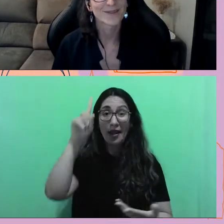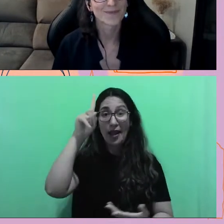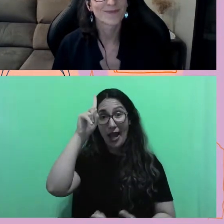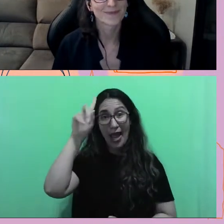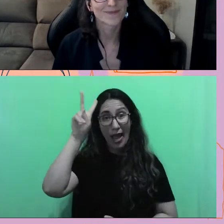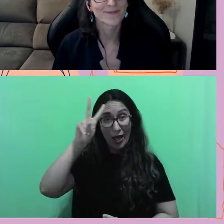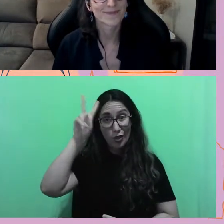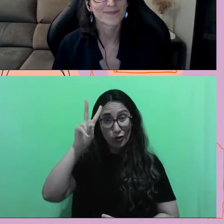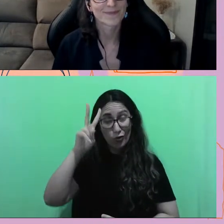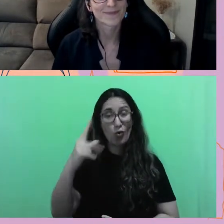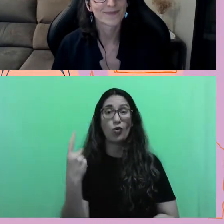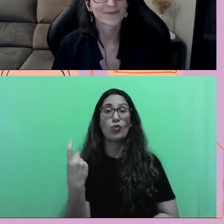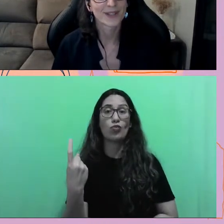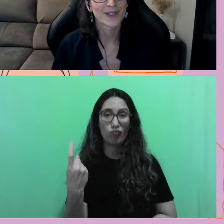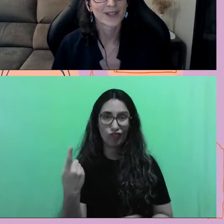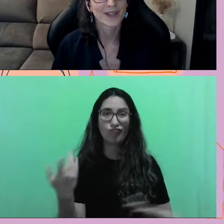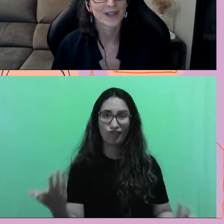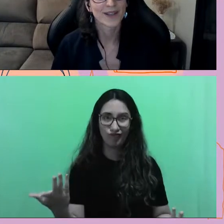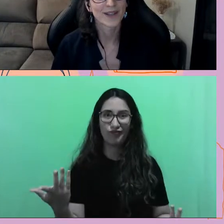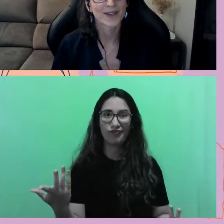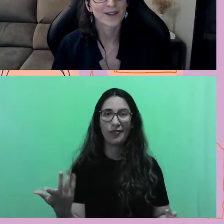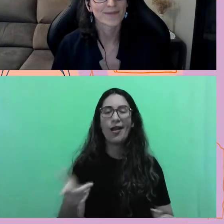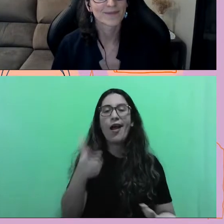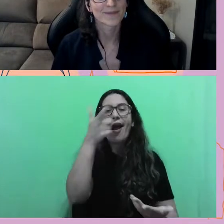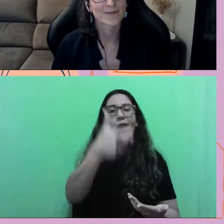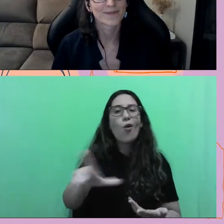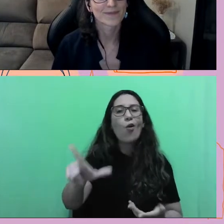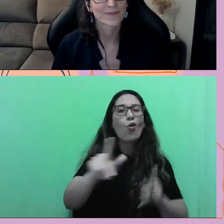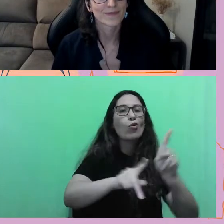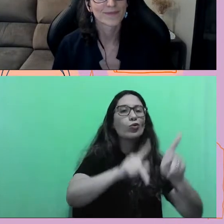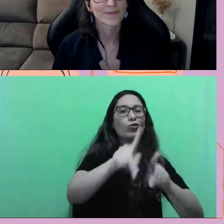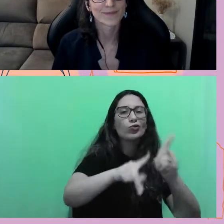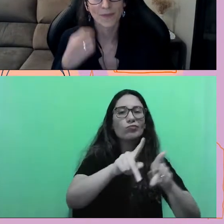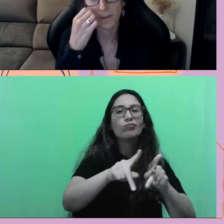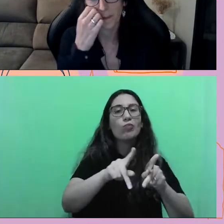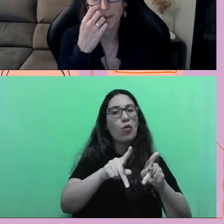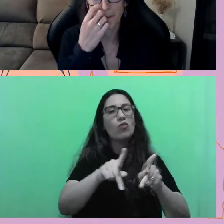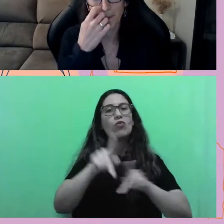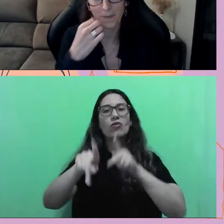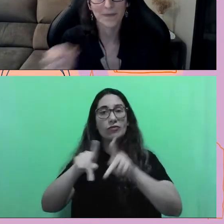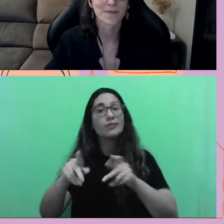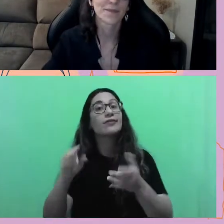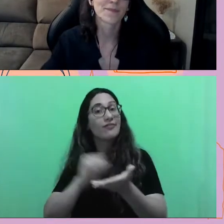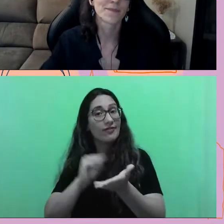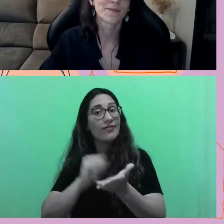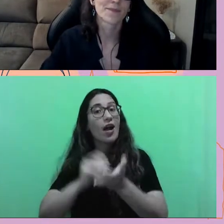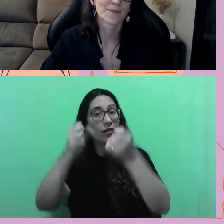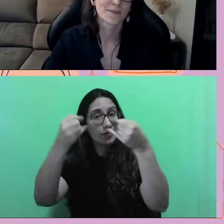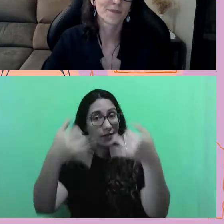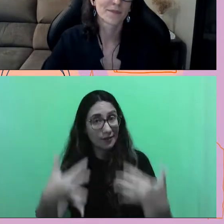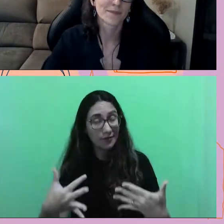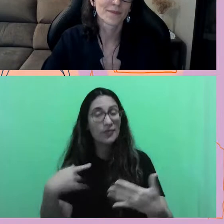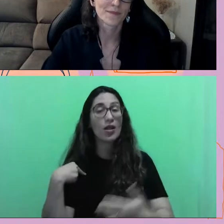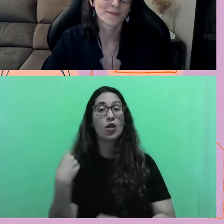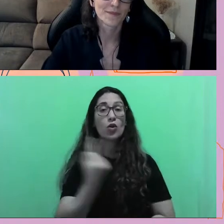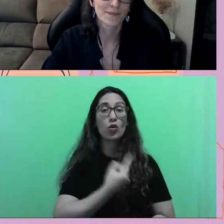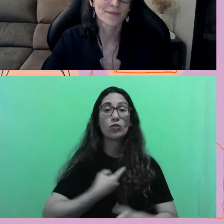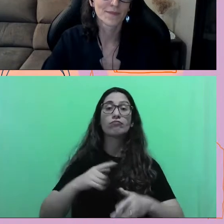Então, a gente refuta essa ideia de que não existe uma história única. A gente traz também o conceito